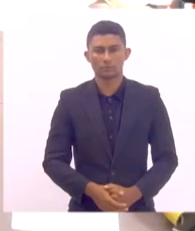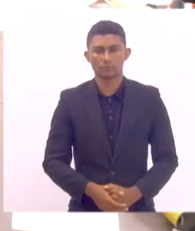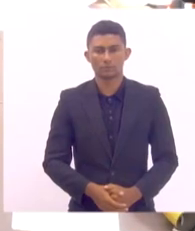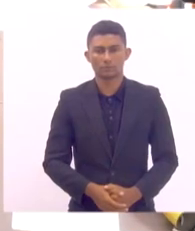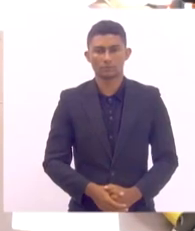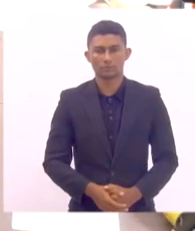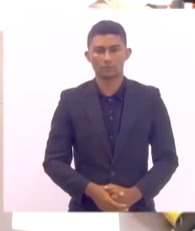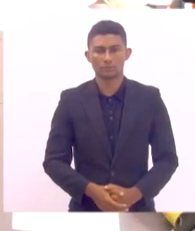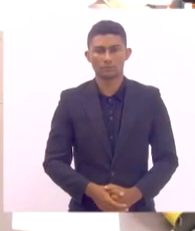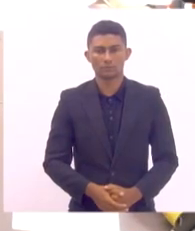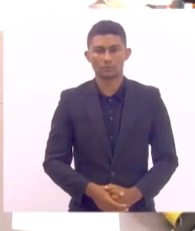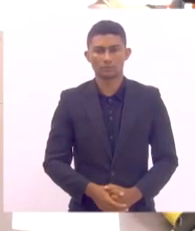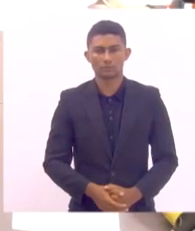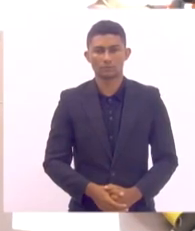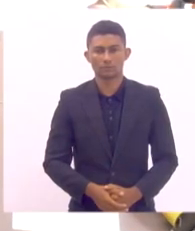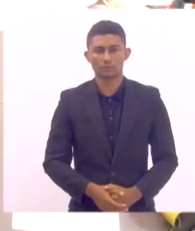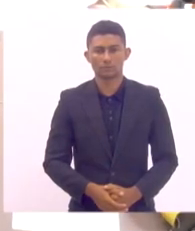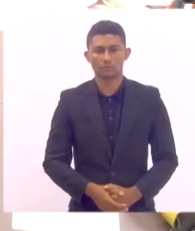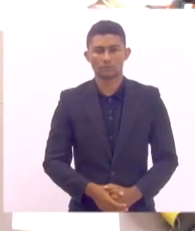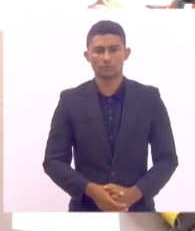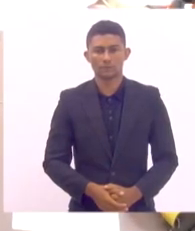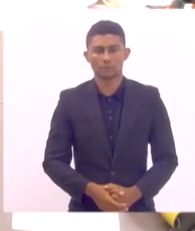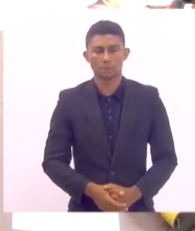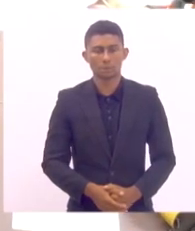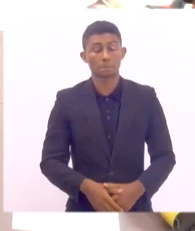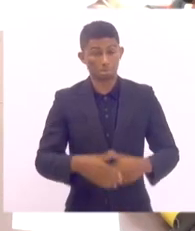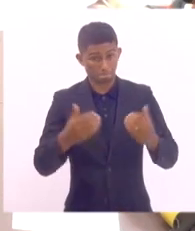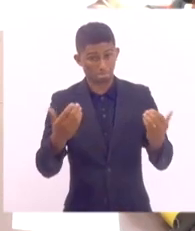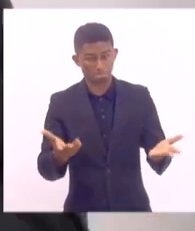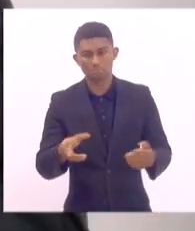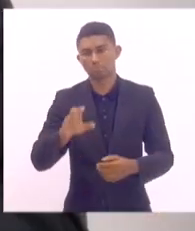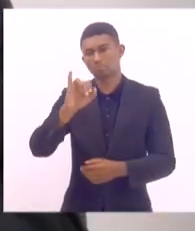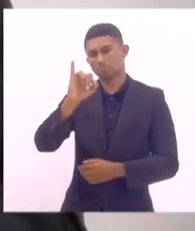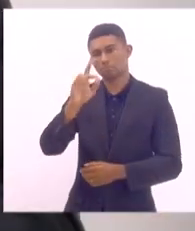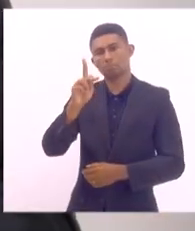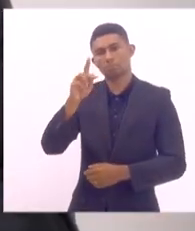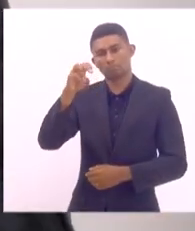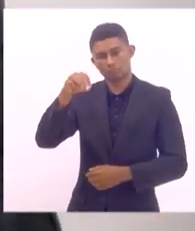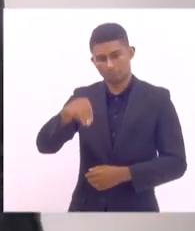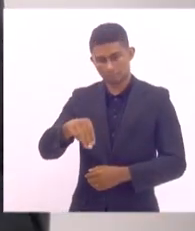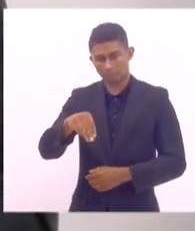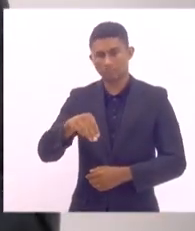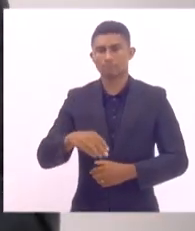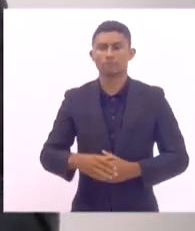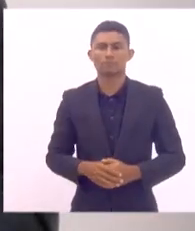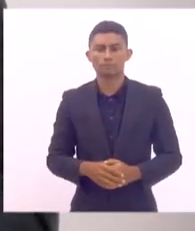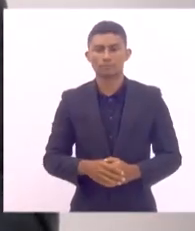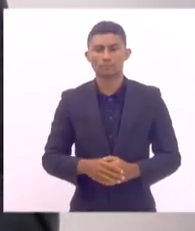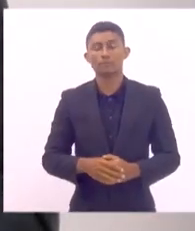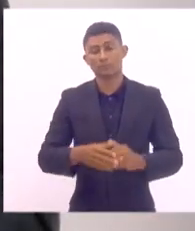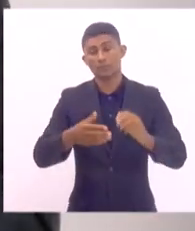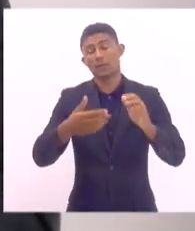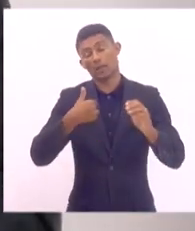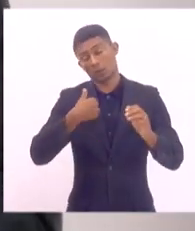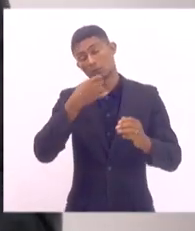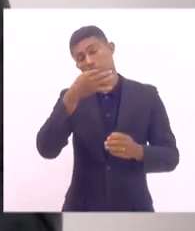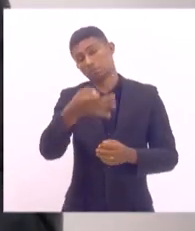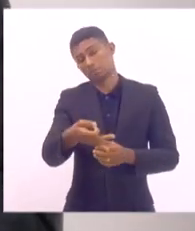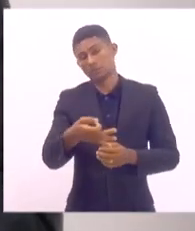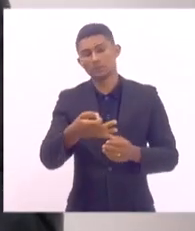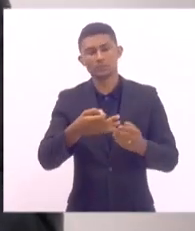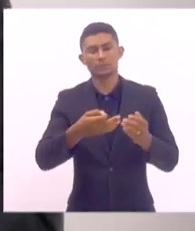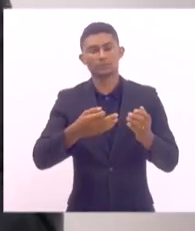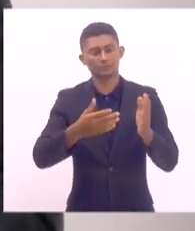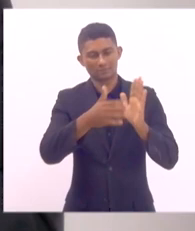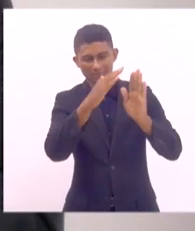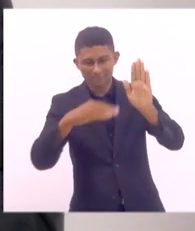Deixa... Em relação ao IPM, eu vou propor que a gente possa retirar o próximo,